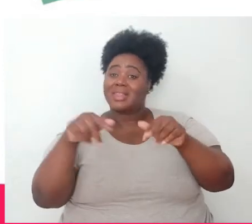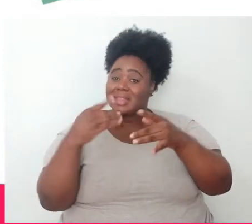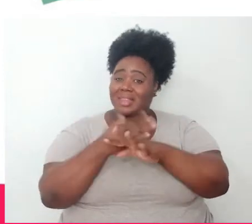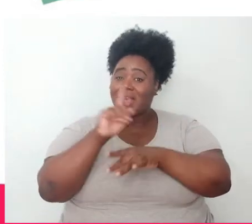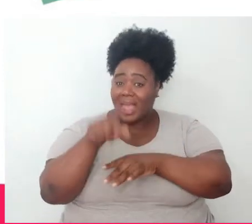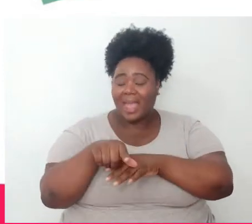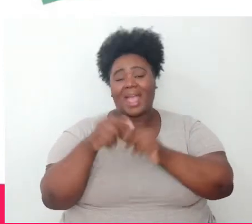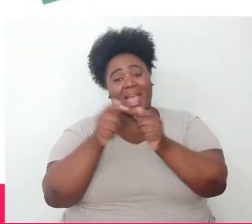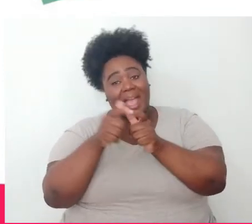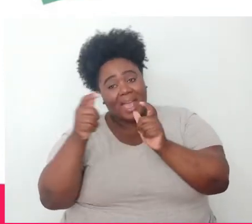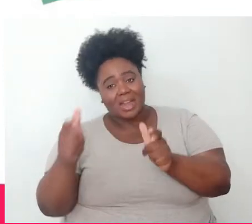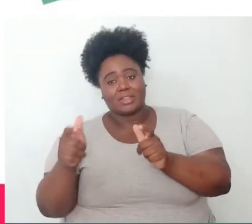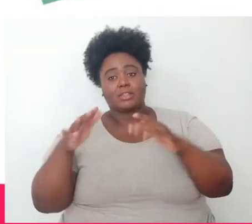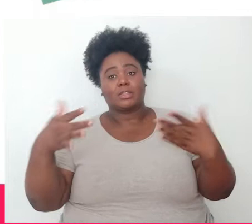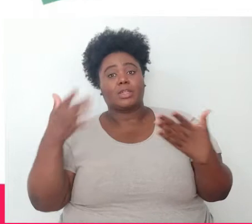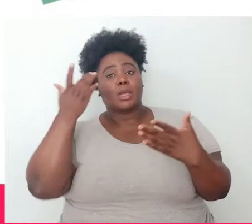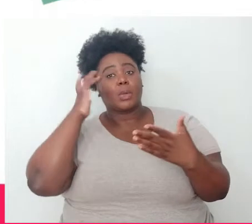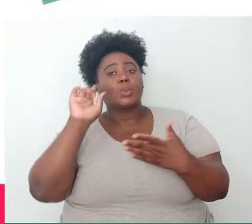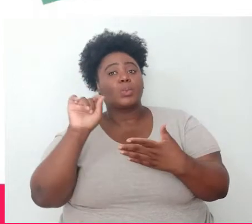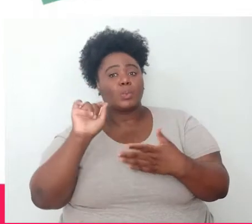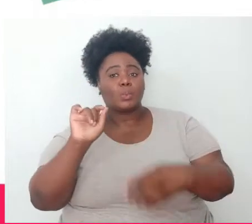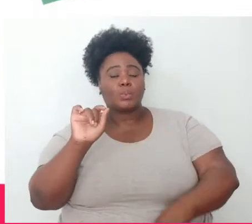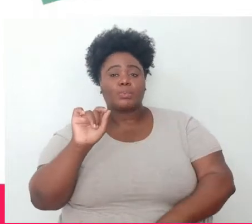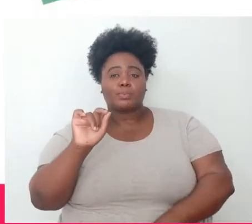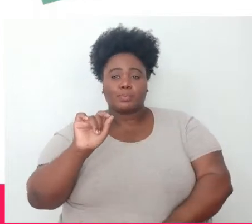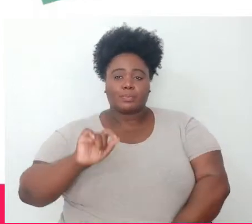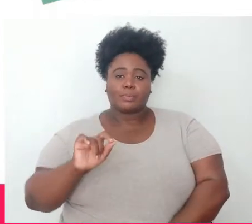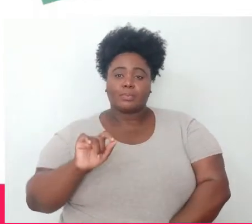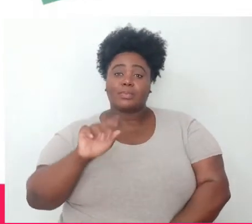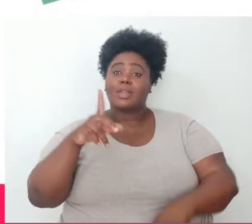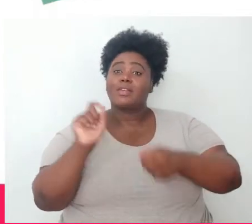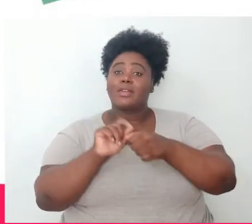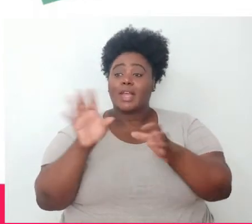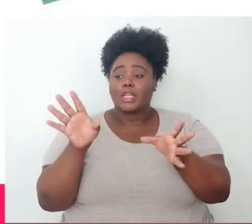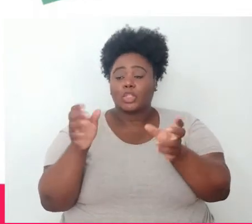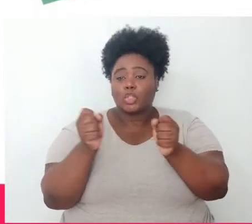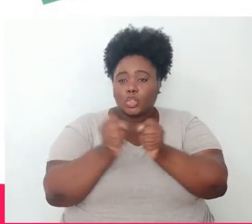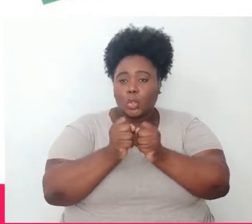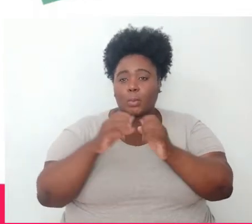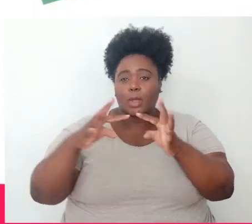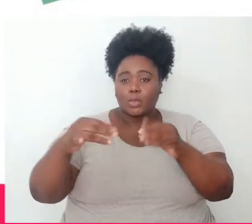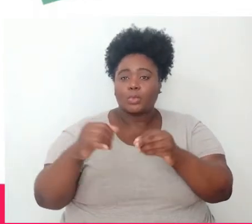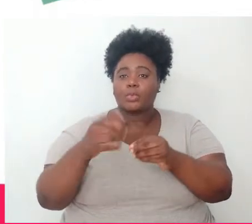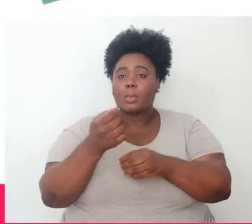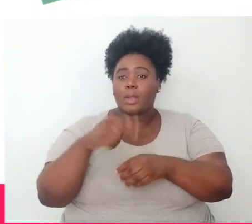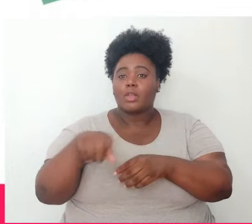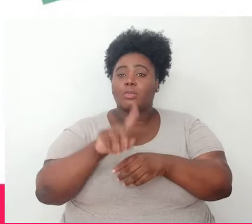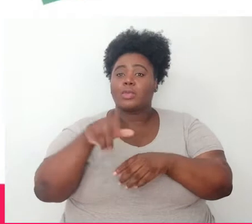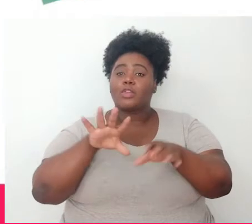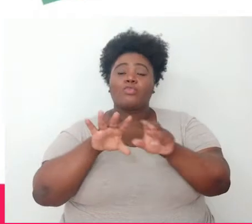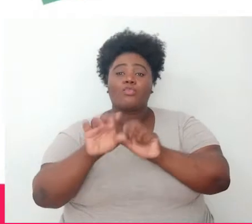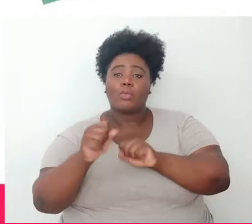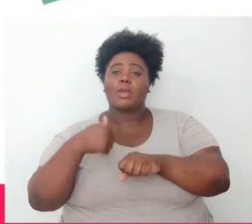muito grande. Então eu acho que esses componentes eles se somam de uma certa maneira para aos poucos ir se